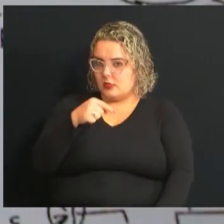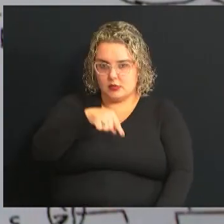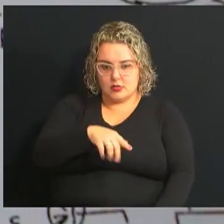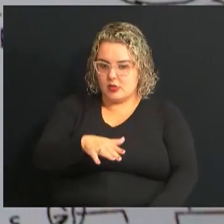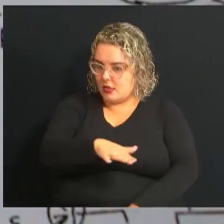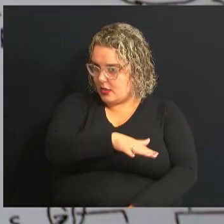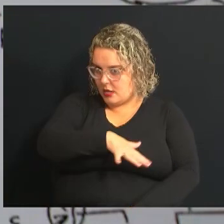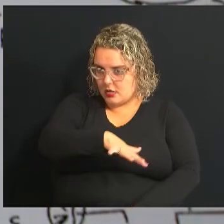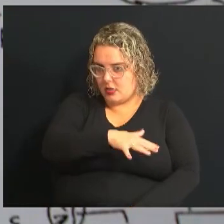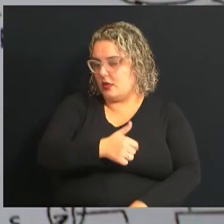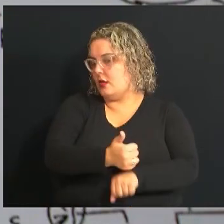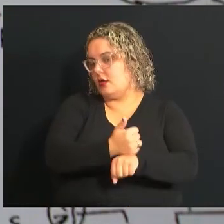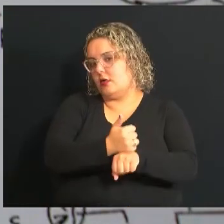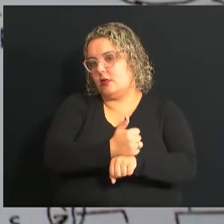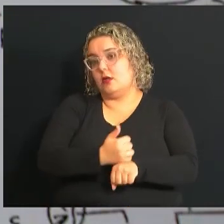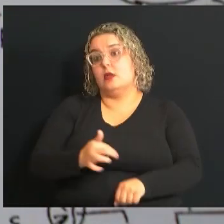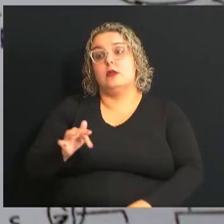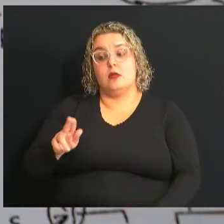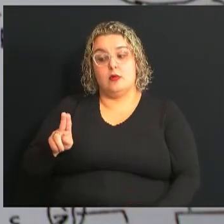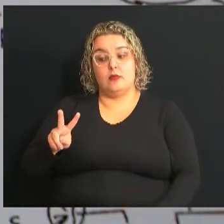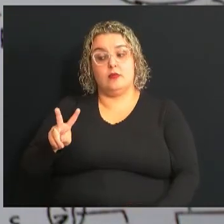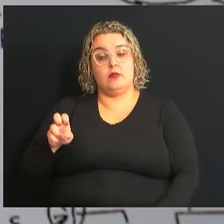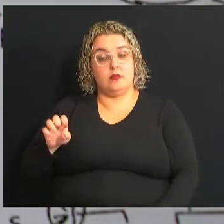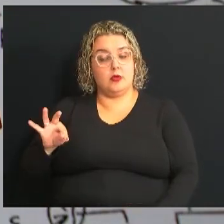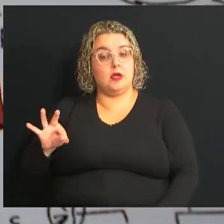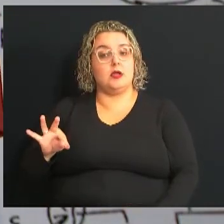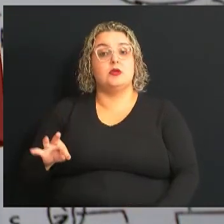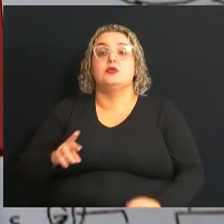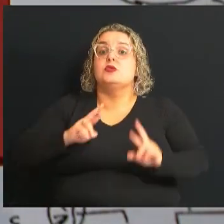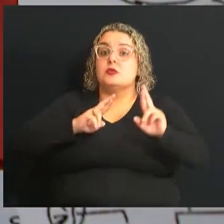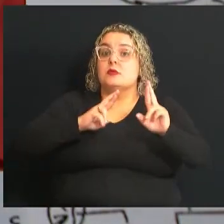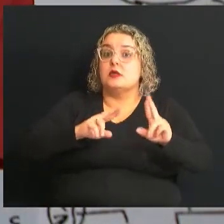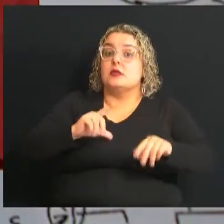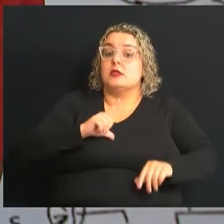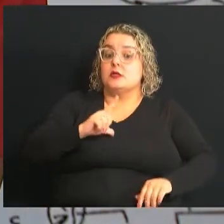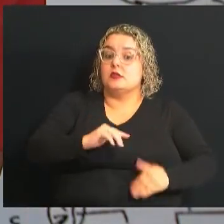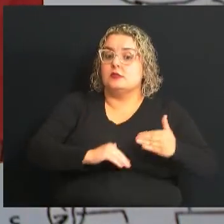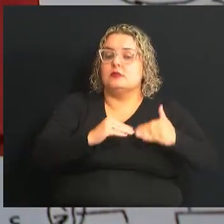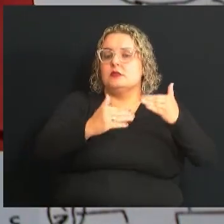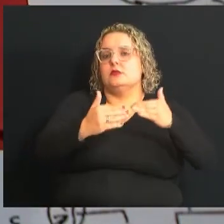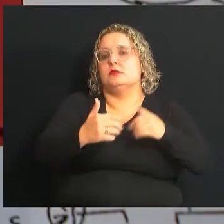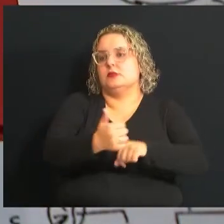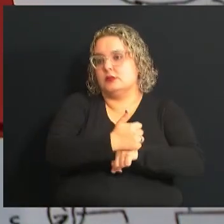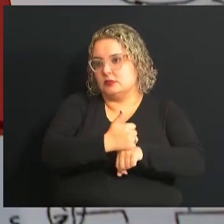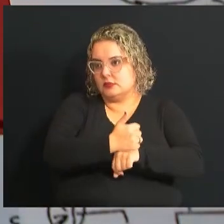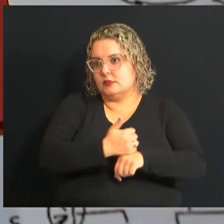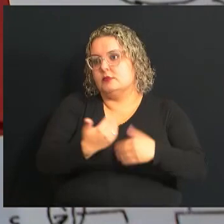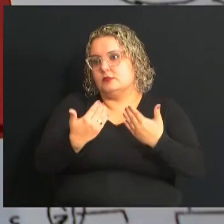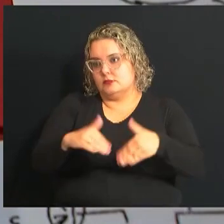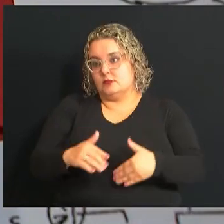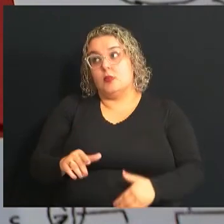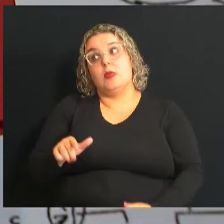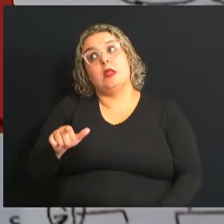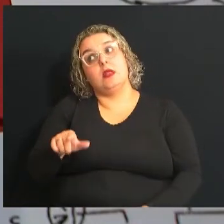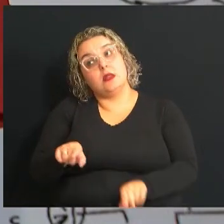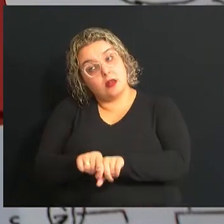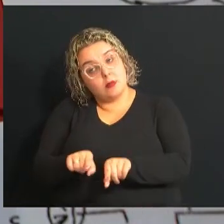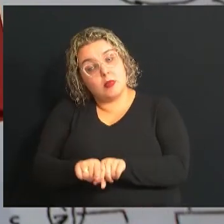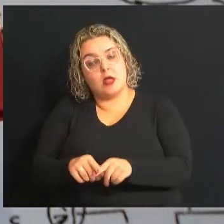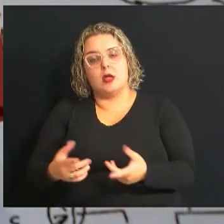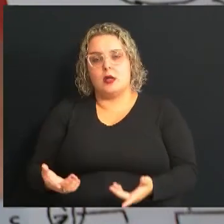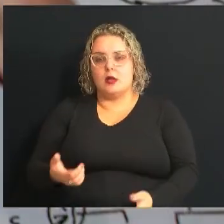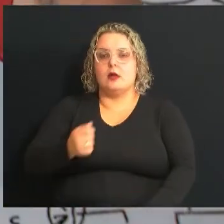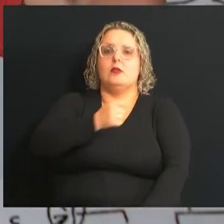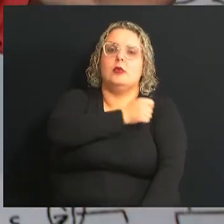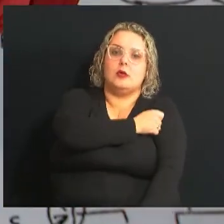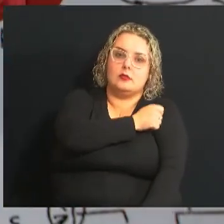Então a FUVEST espera que tenha um bom desempenho nessa carreira e nessas provas. Logo, o aluno ele tem que entender que